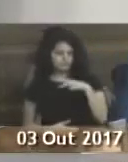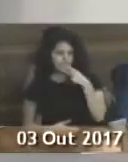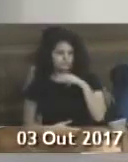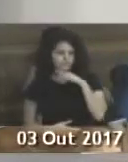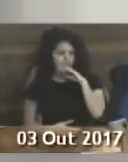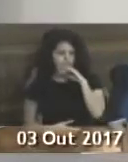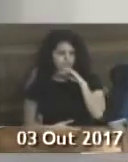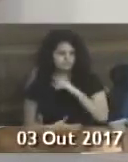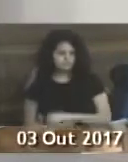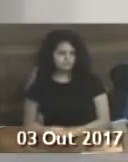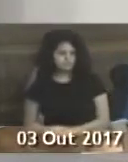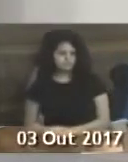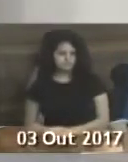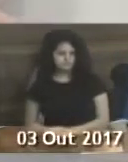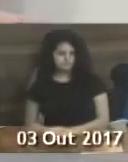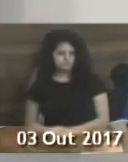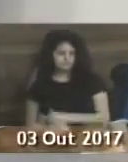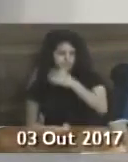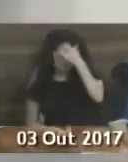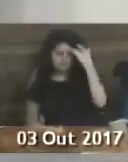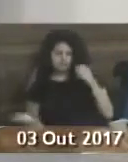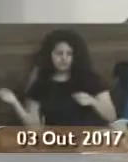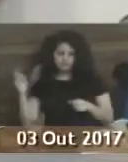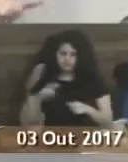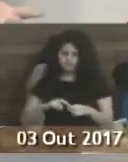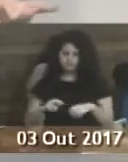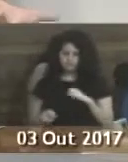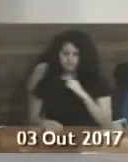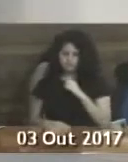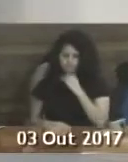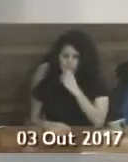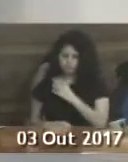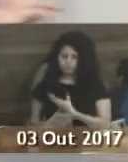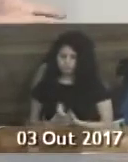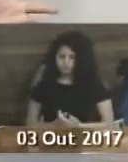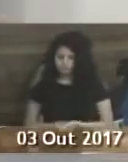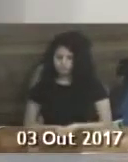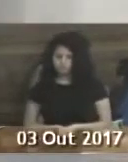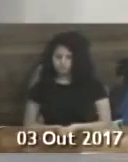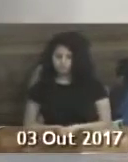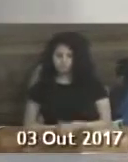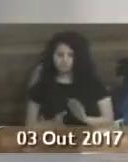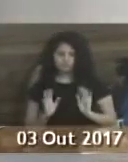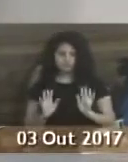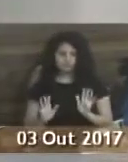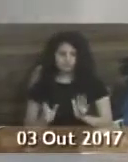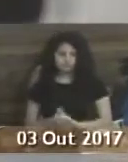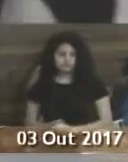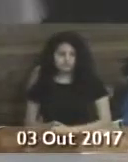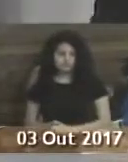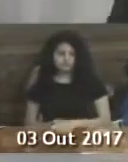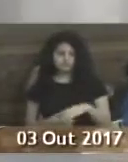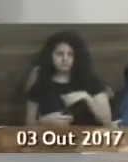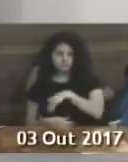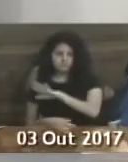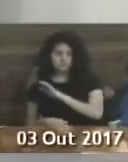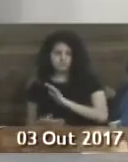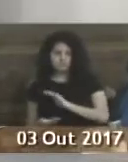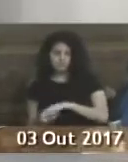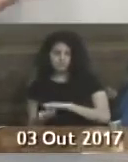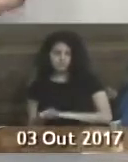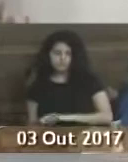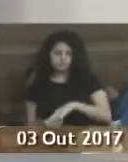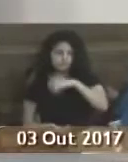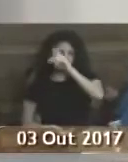numa pessoa que está trazendo coisa boa. Então, acho que ele deveria brincar com outras coisas. Mas, né, deixa ele na mão de Deus. Ele está achando que ele